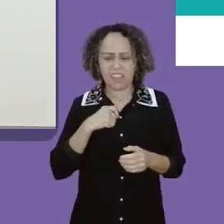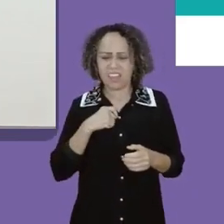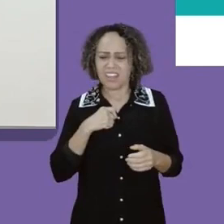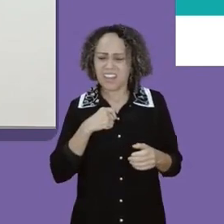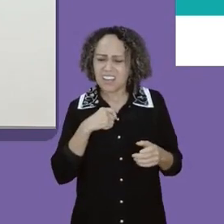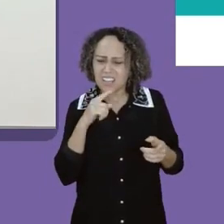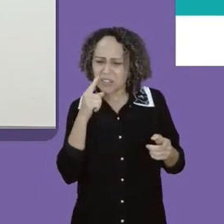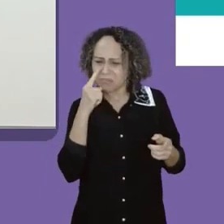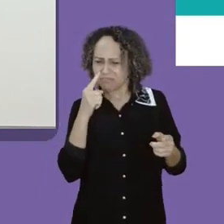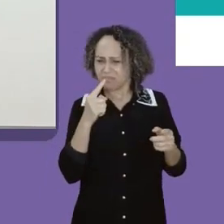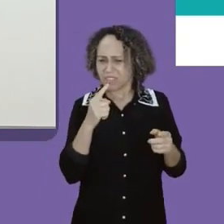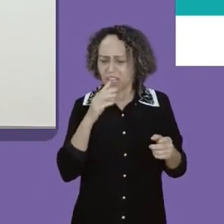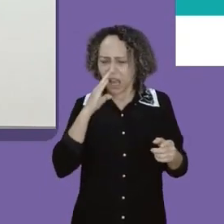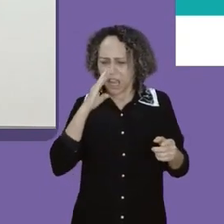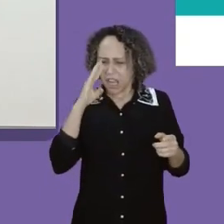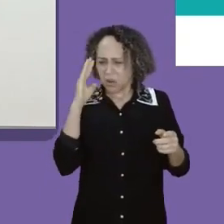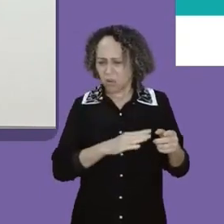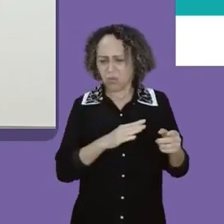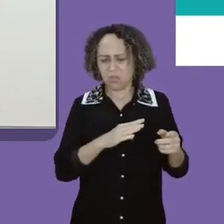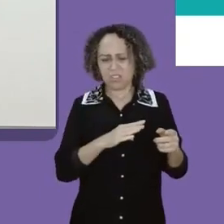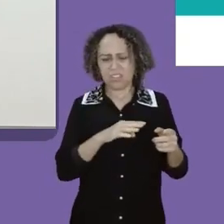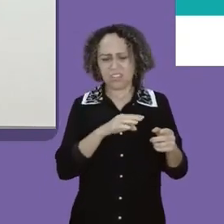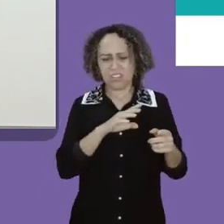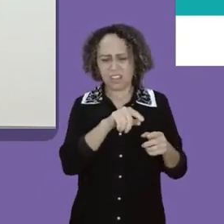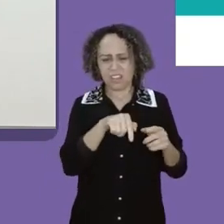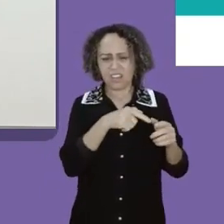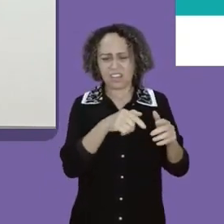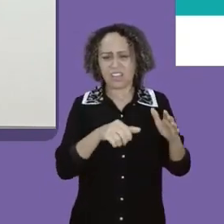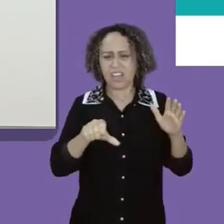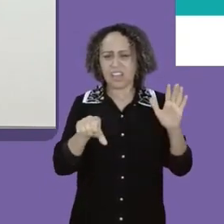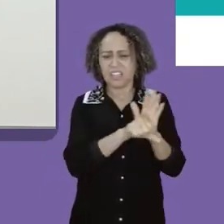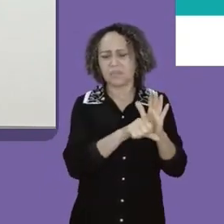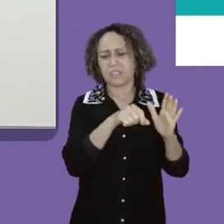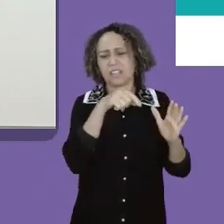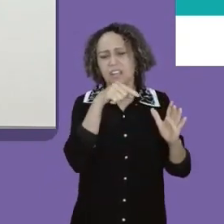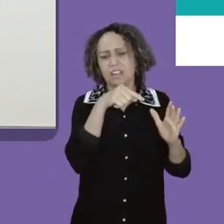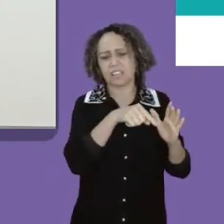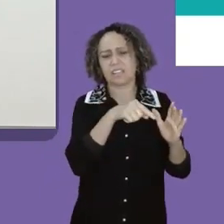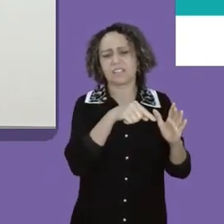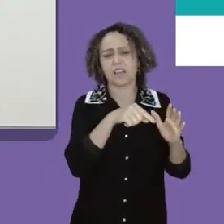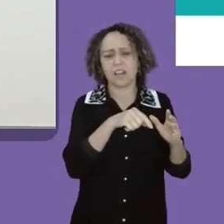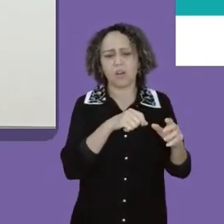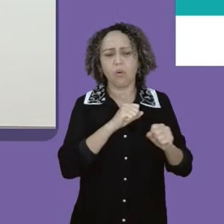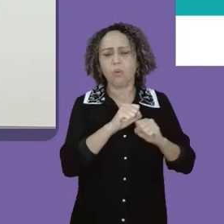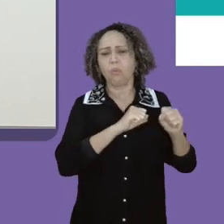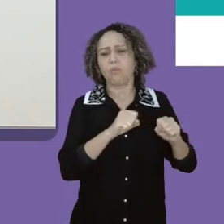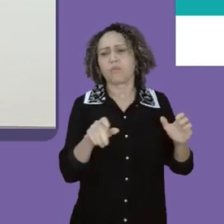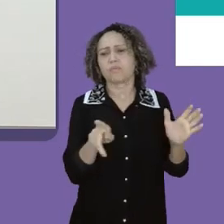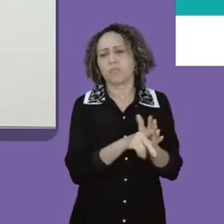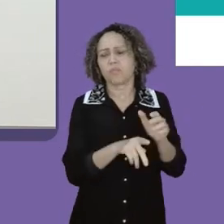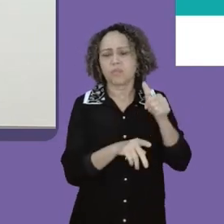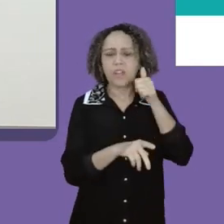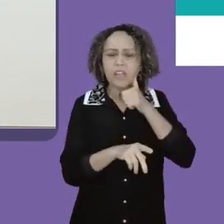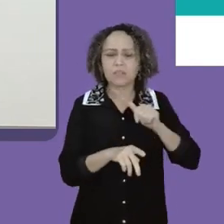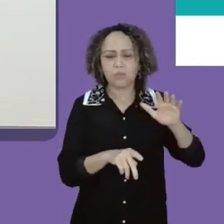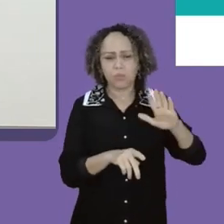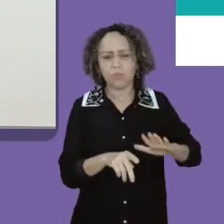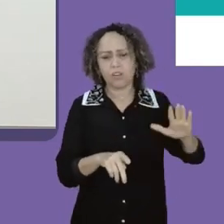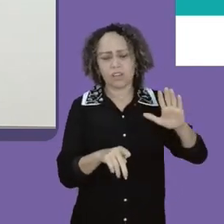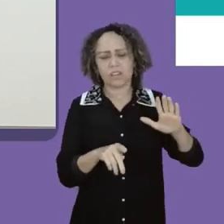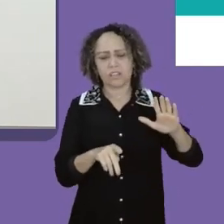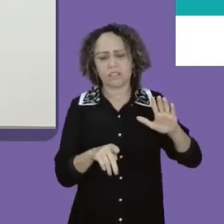essa união. Por isso que é tão importante a gente fazer a nossa organização.